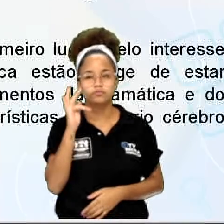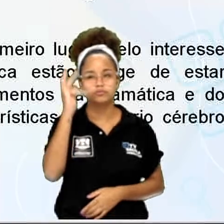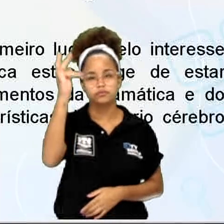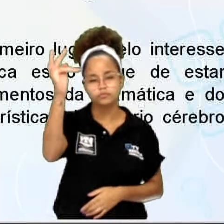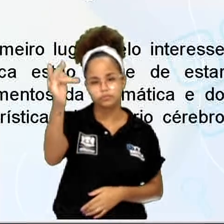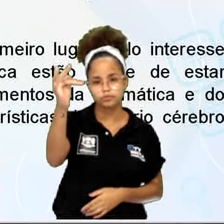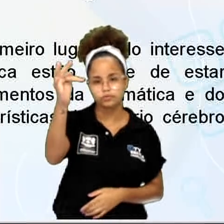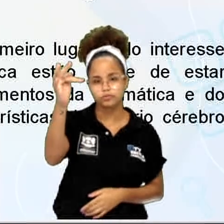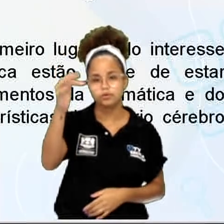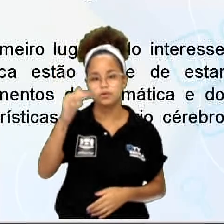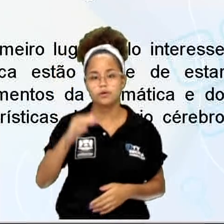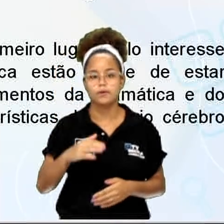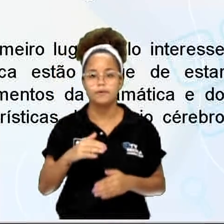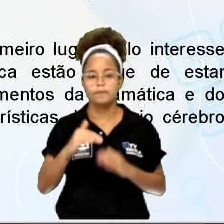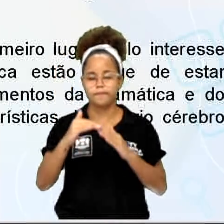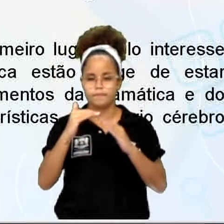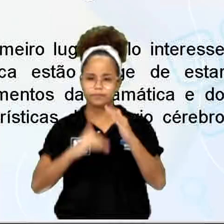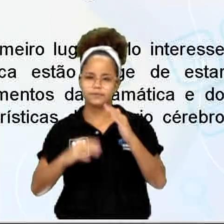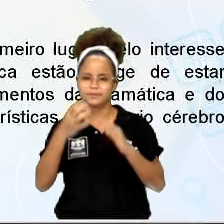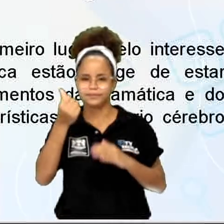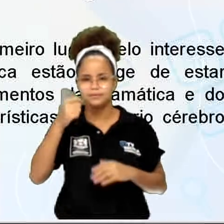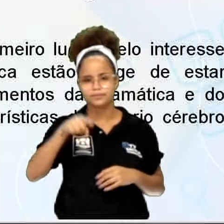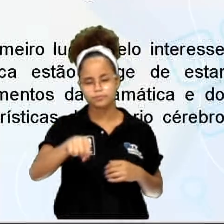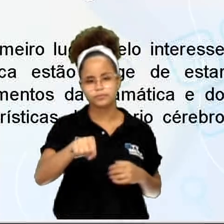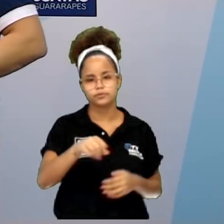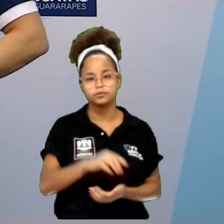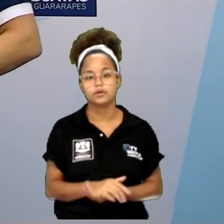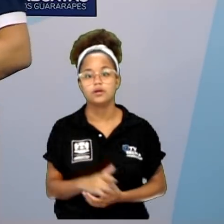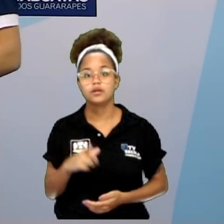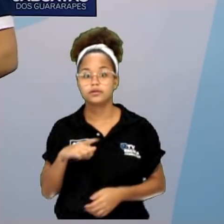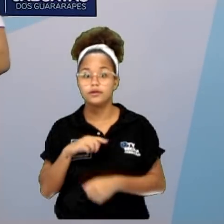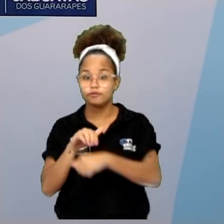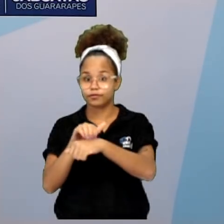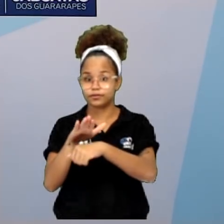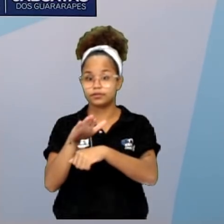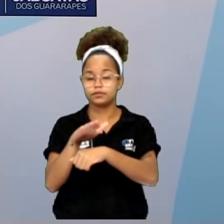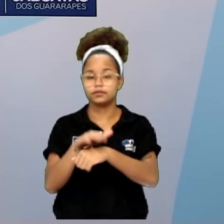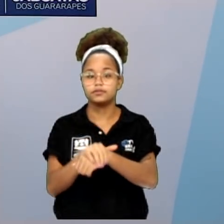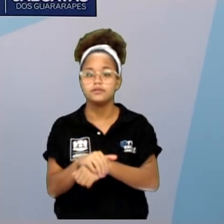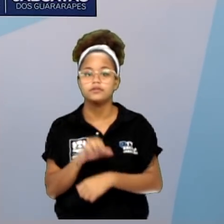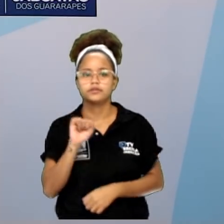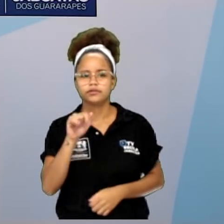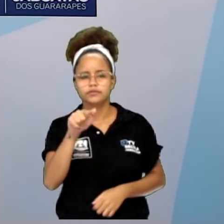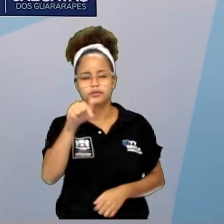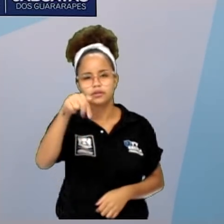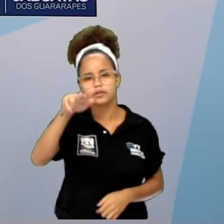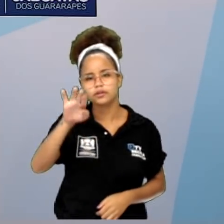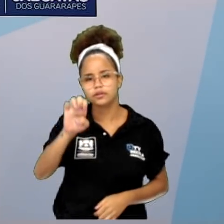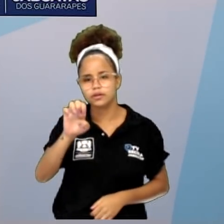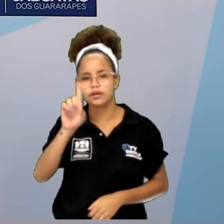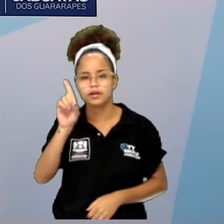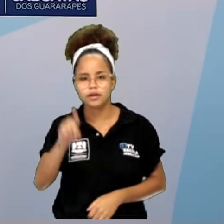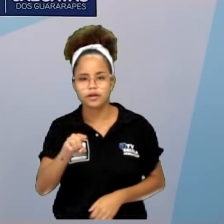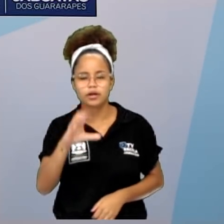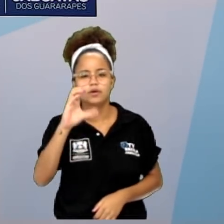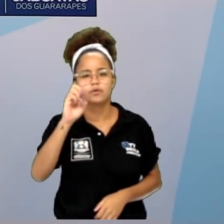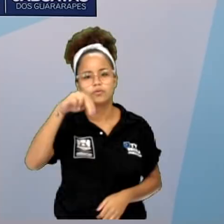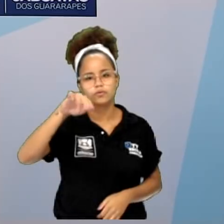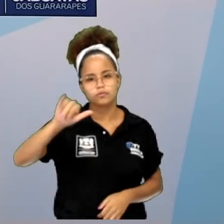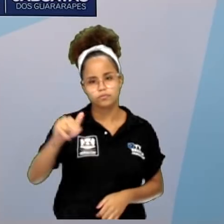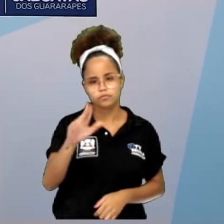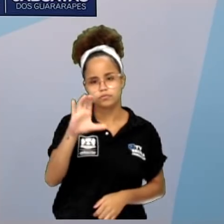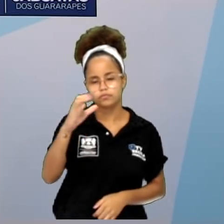dos mais de 6.000. Aqui é o suficiente. Tem uma dica para você saber se esse que é uma conjunção integrante. O que é que você vai